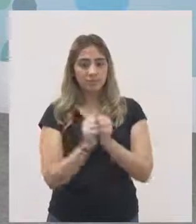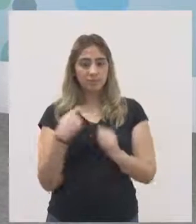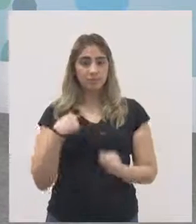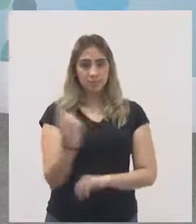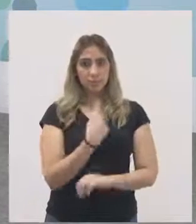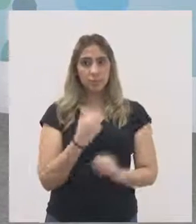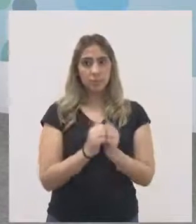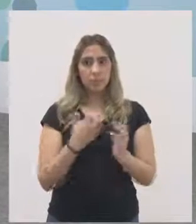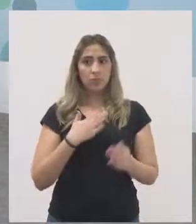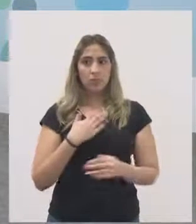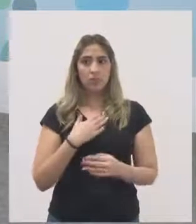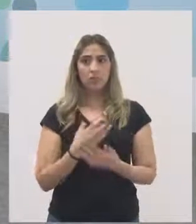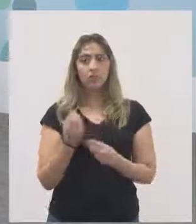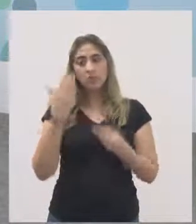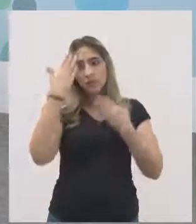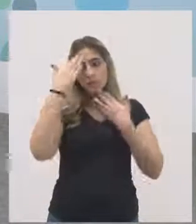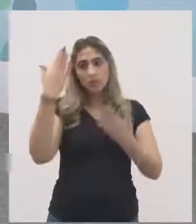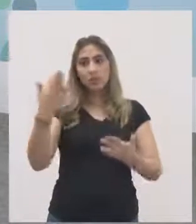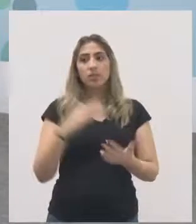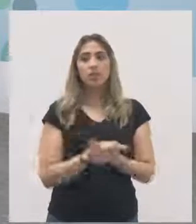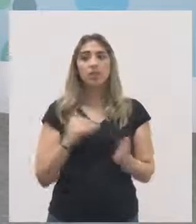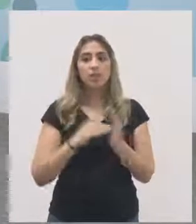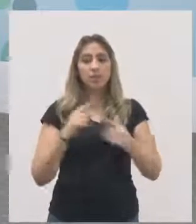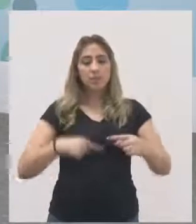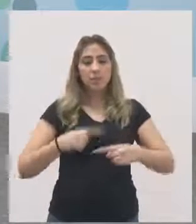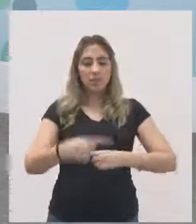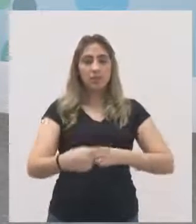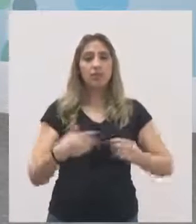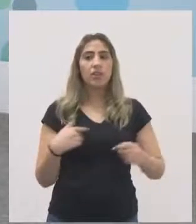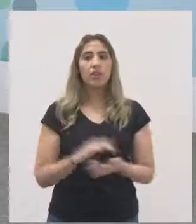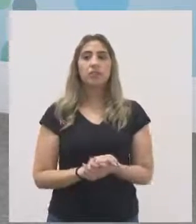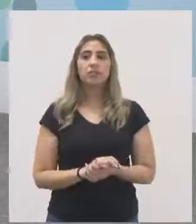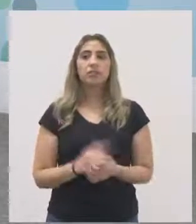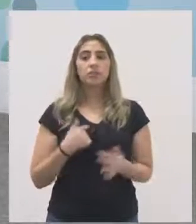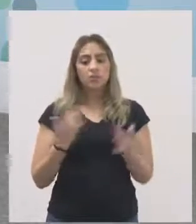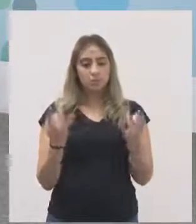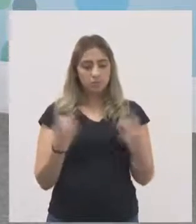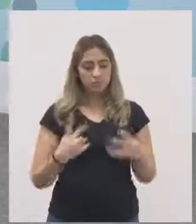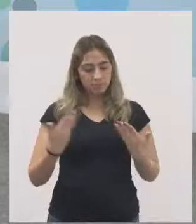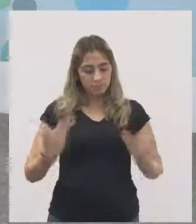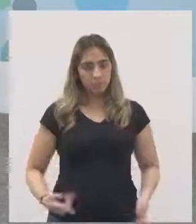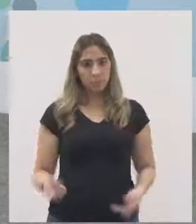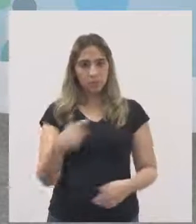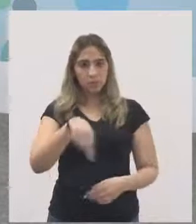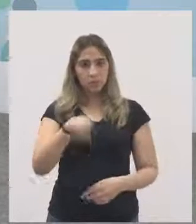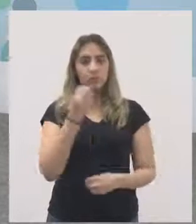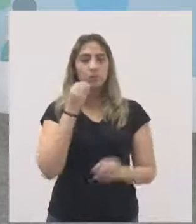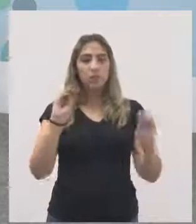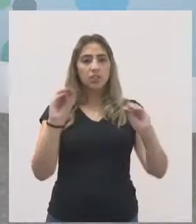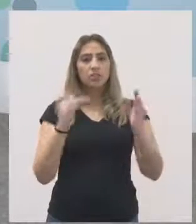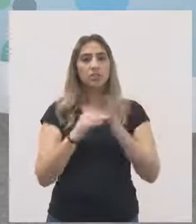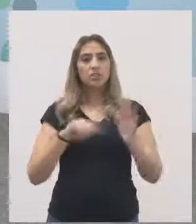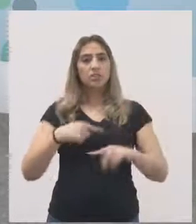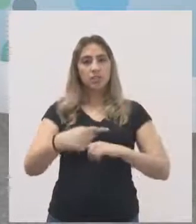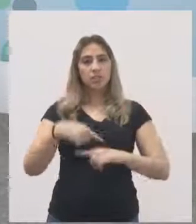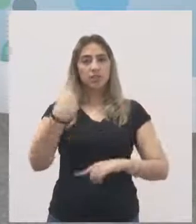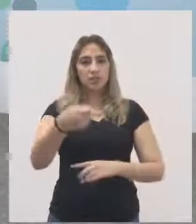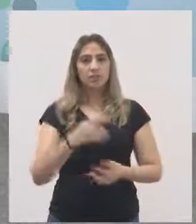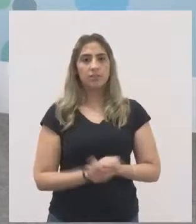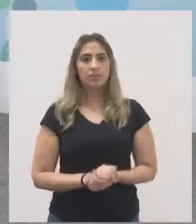junto comigo. E obrigada, até semana que vem e tô à disposição de vocês. Um beijo, gente, até semana que vem.